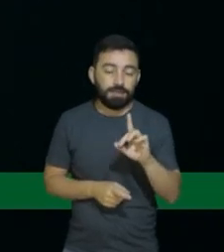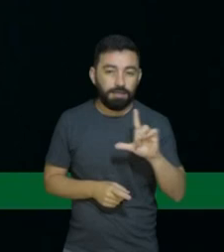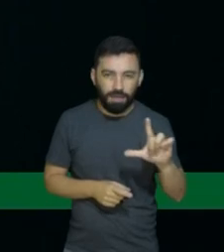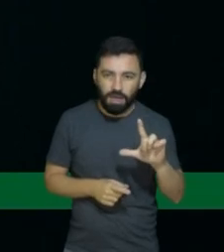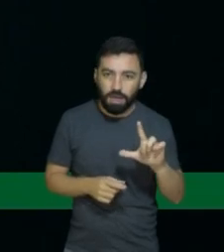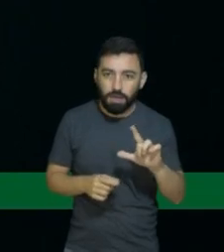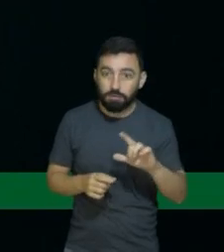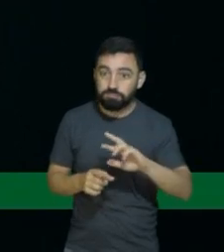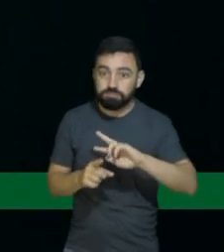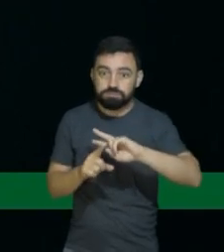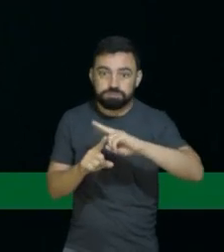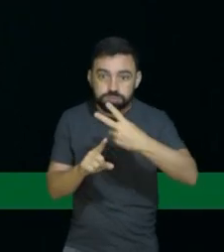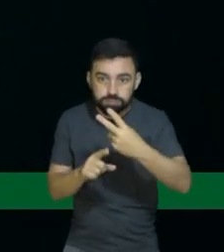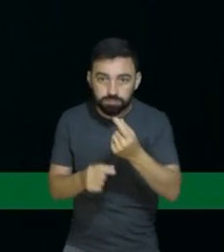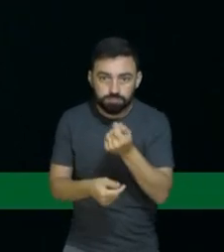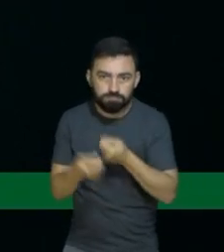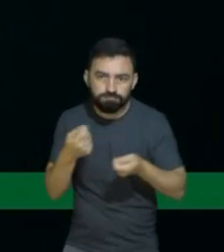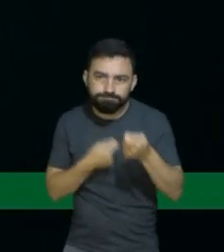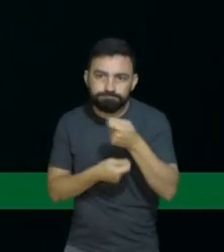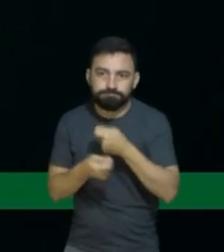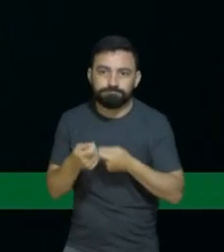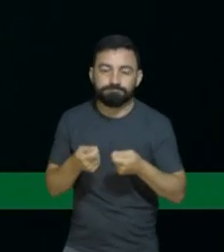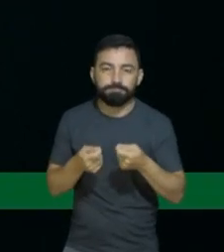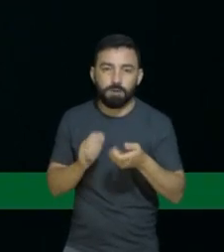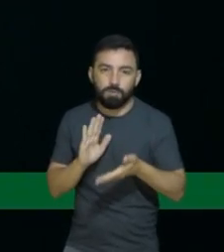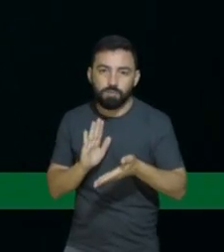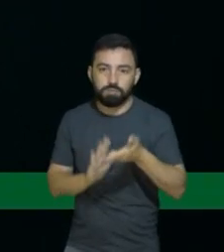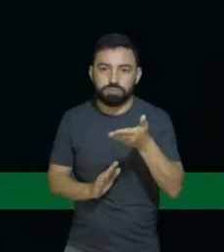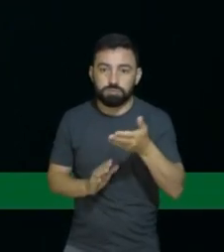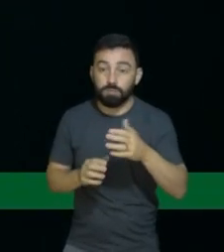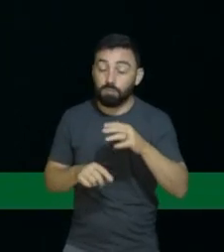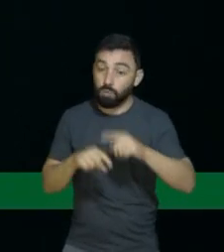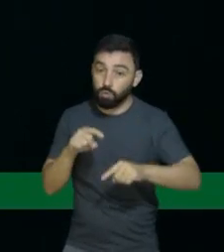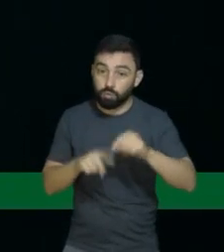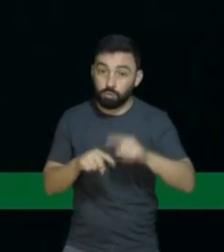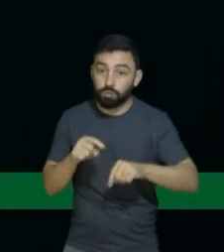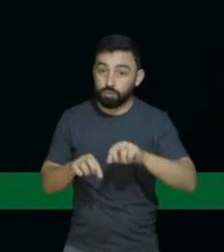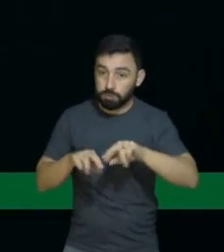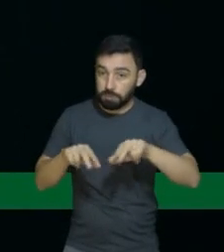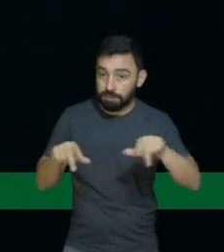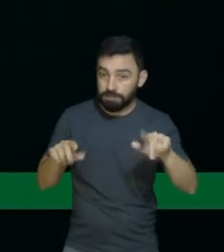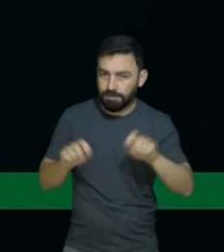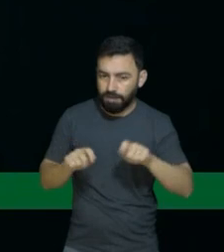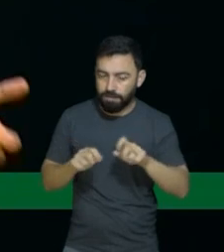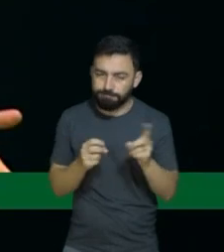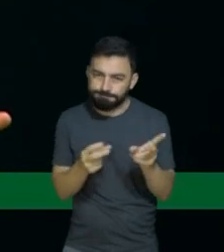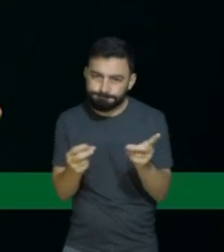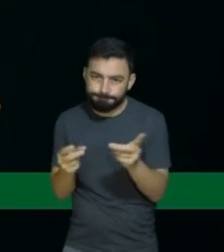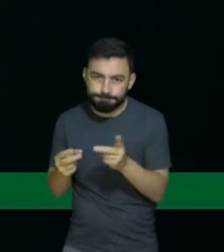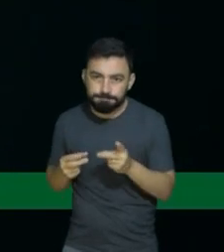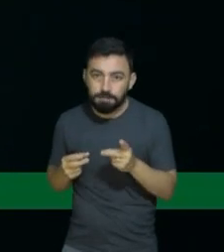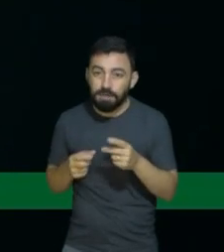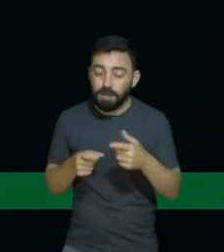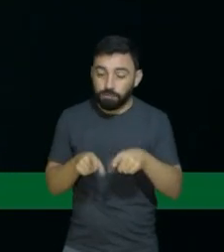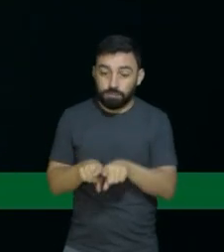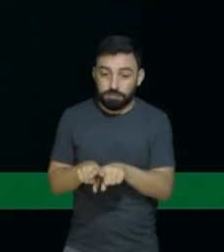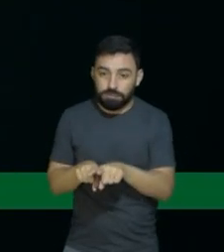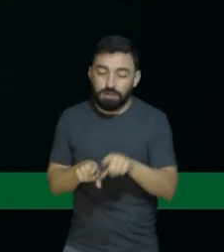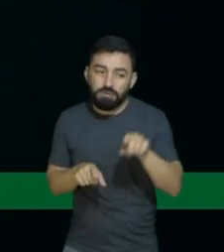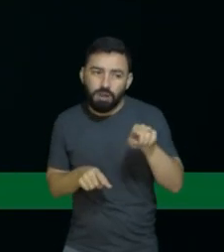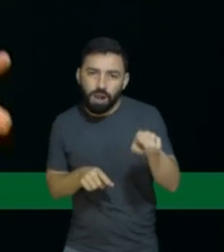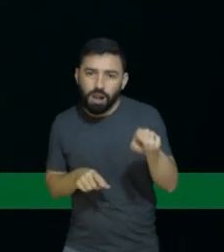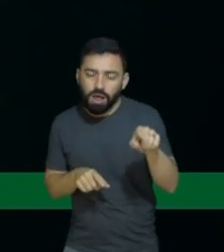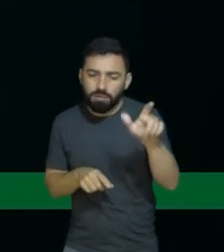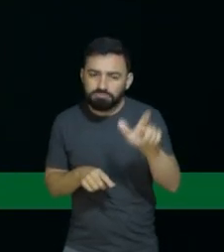dobrou o faturamento a gente aumentou também os nossos leques de produtos para poder conseguir fazer o que o nosso associado pedia que era